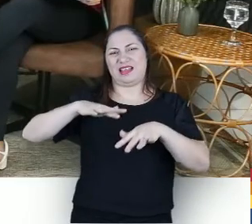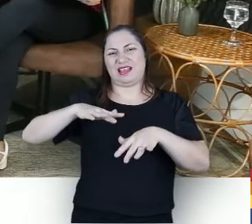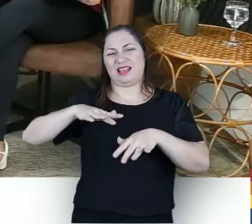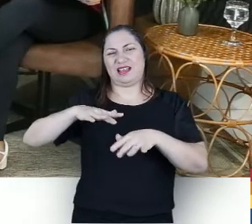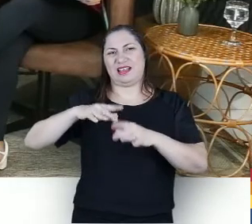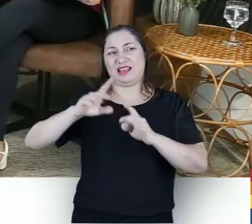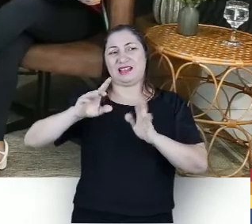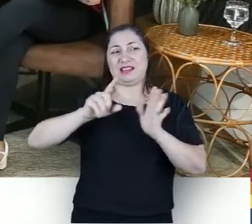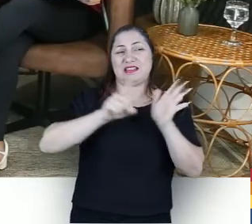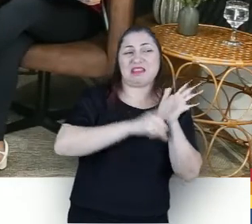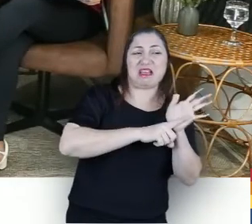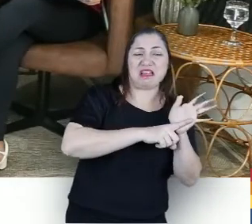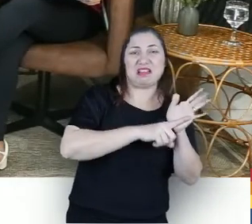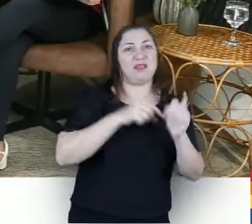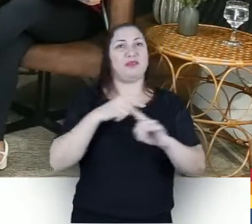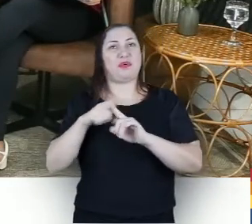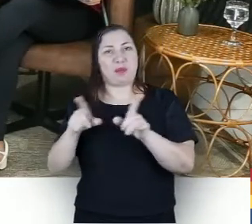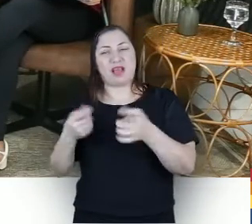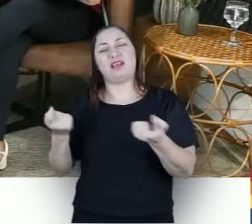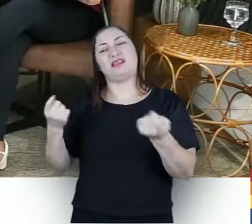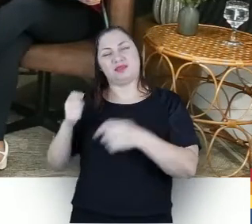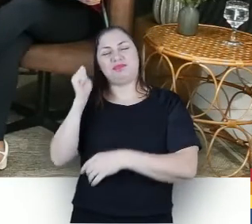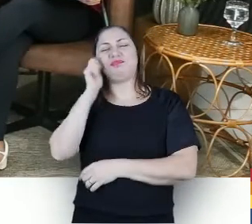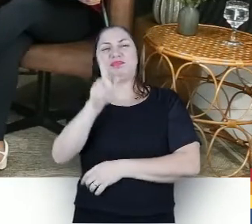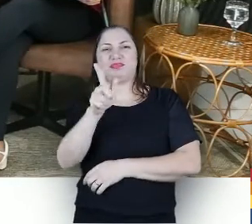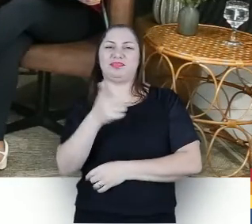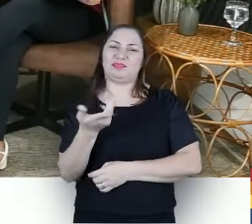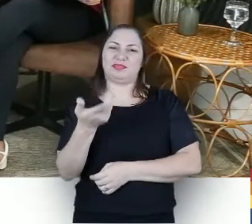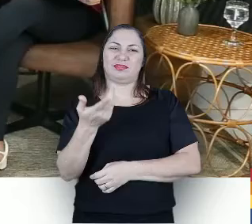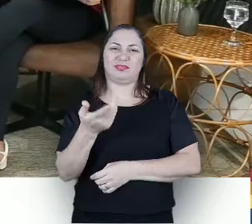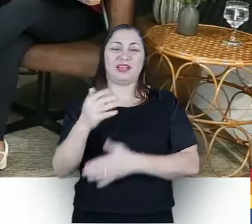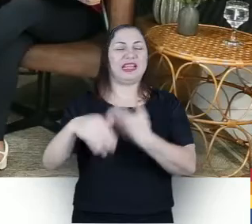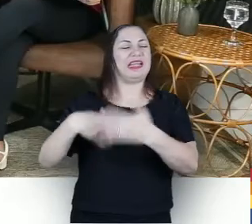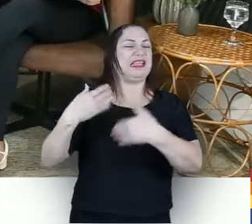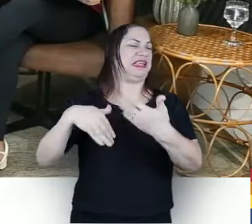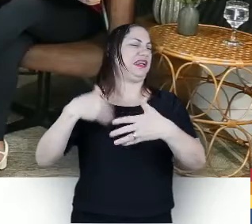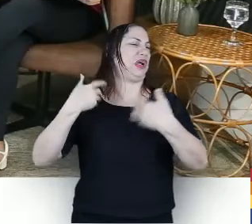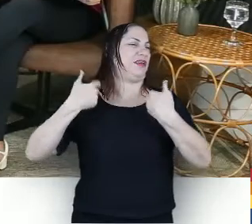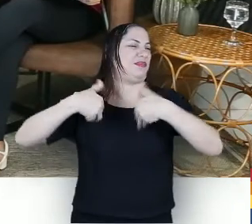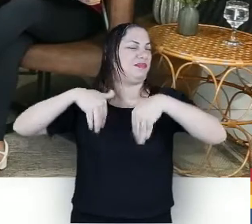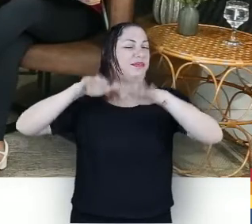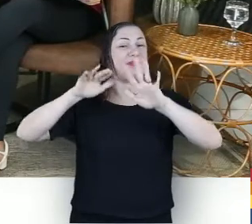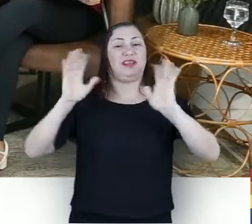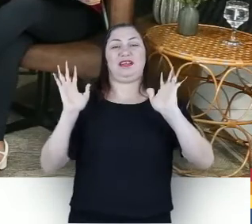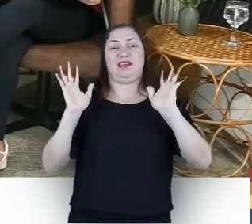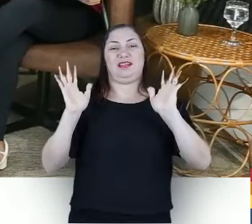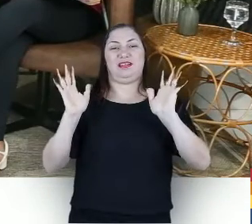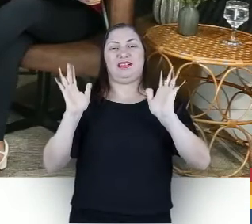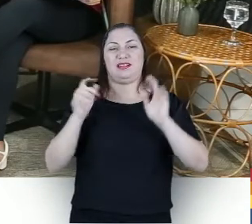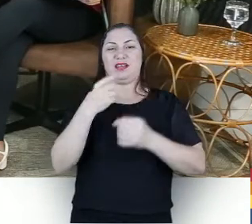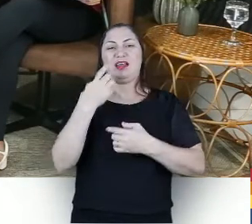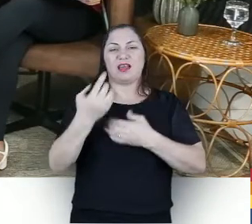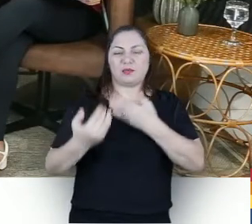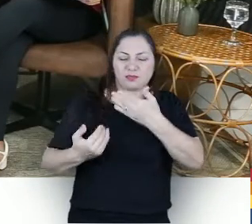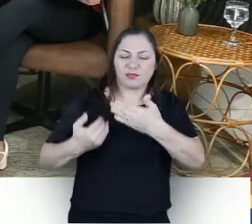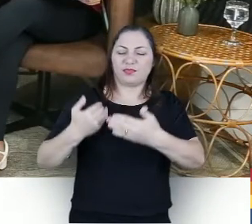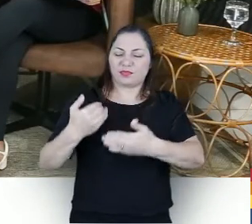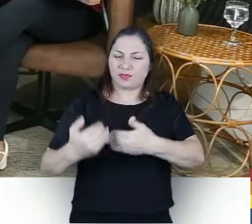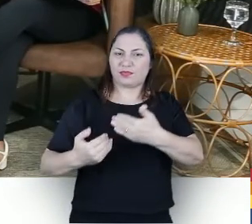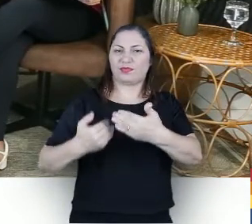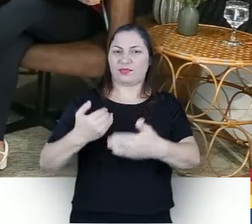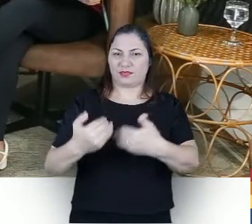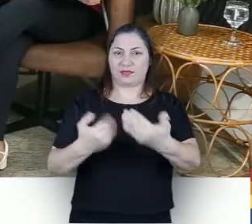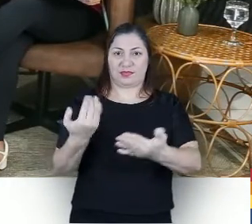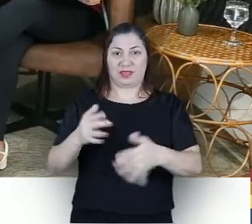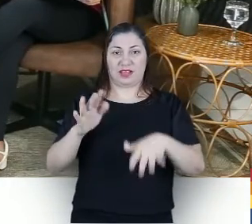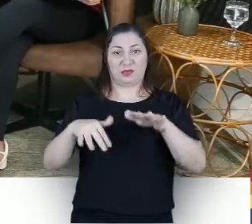isso, partiu de um contexto, então eu consegui desenvolver, eu executei, deu certo, né? Por mais que